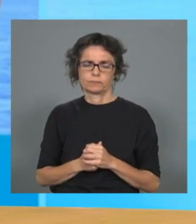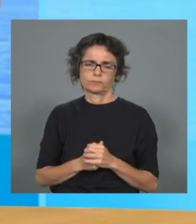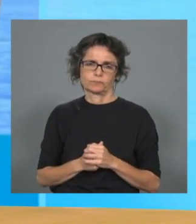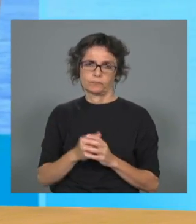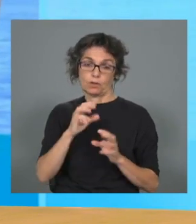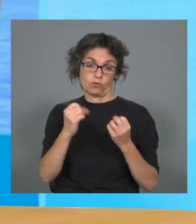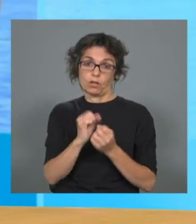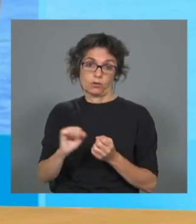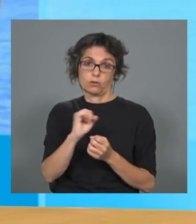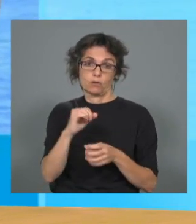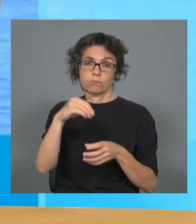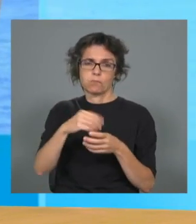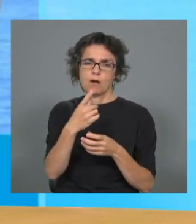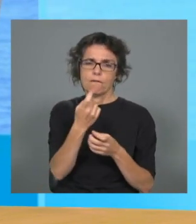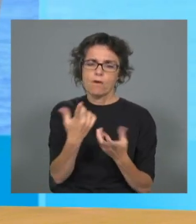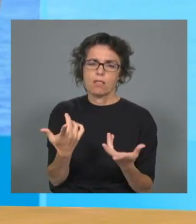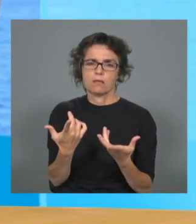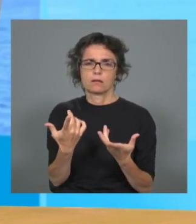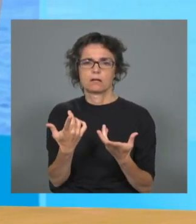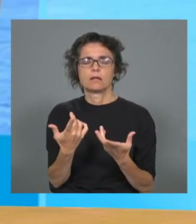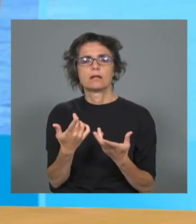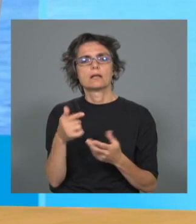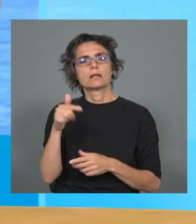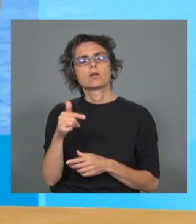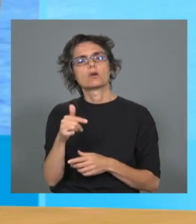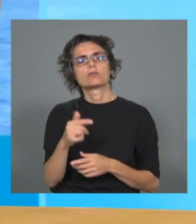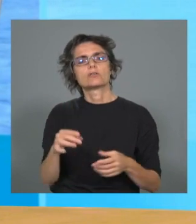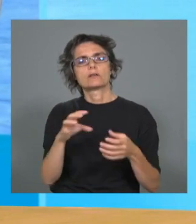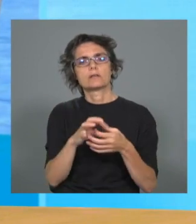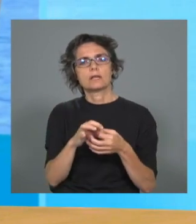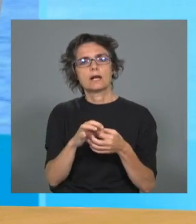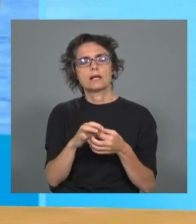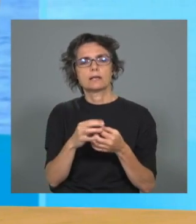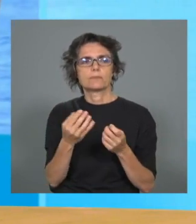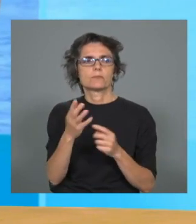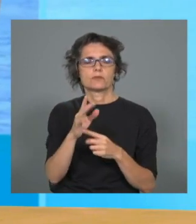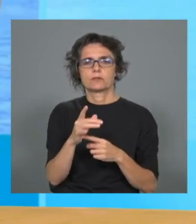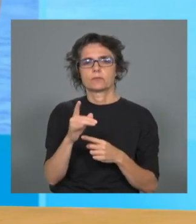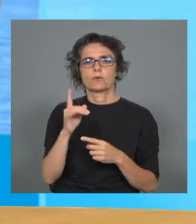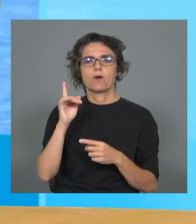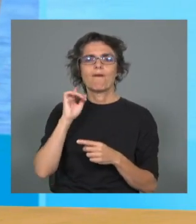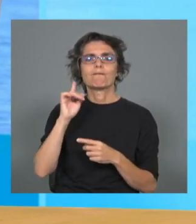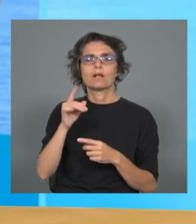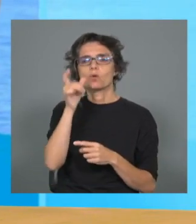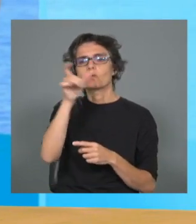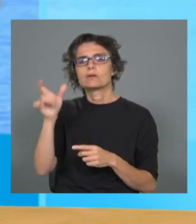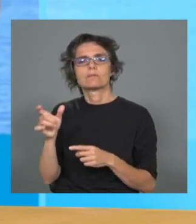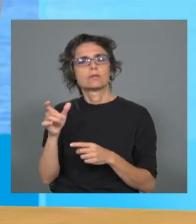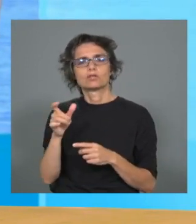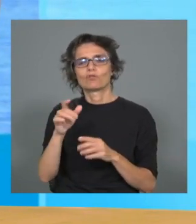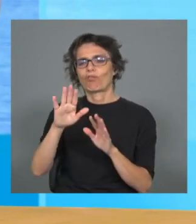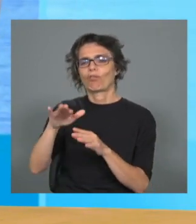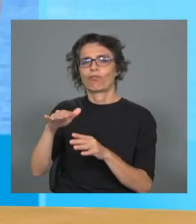nossa sociedade e que estão muito relacionadas com a desvalorização do capital humano. Desvalorizamos